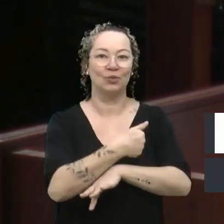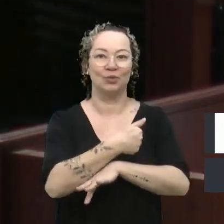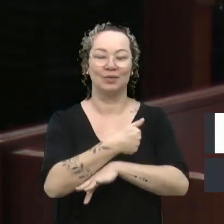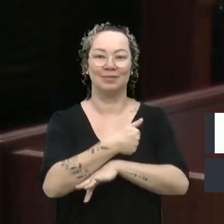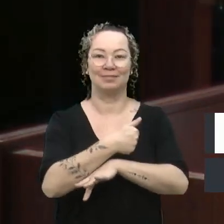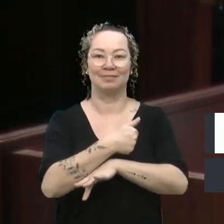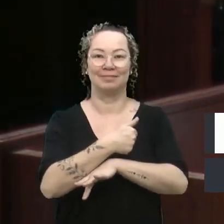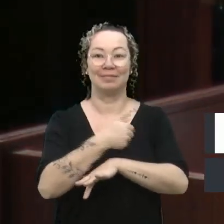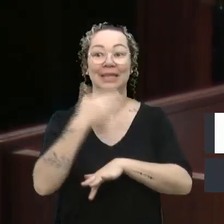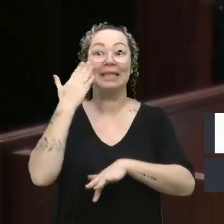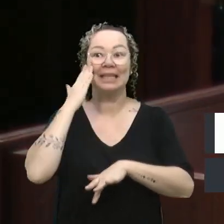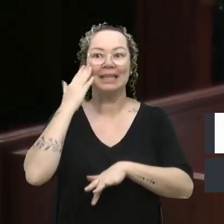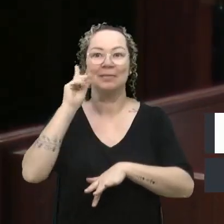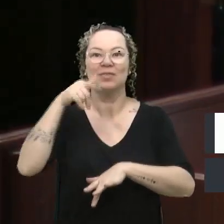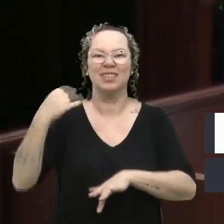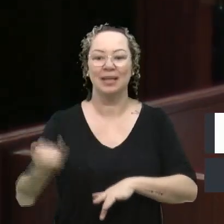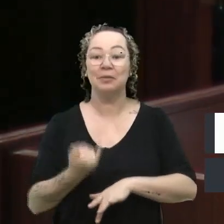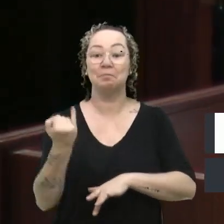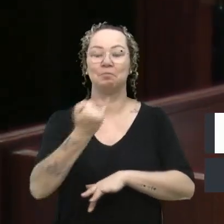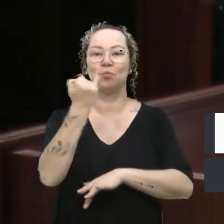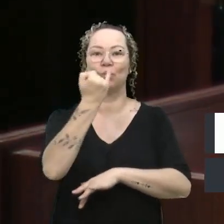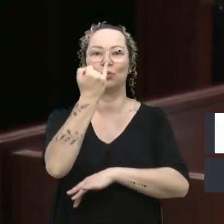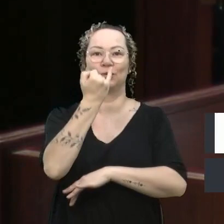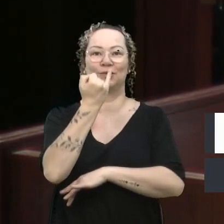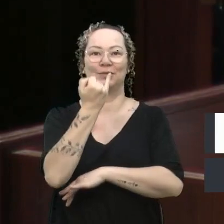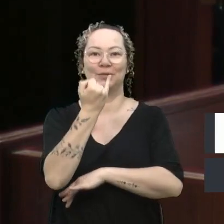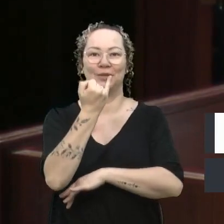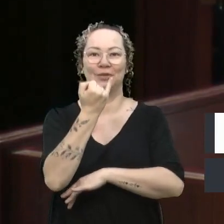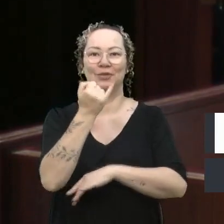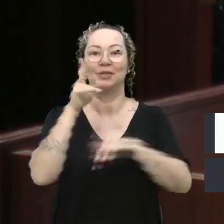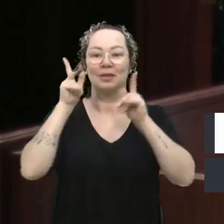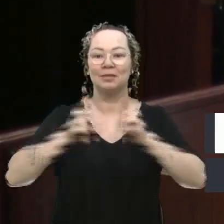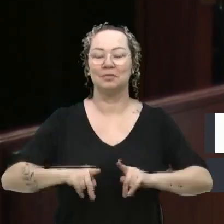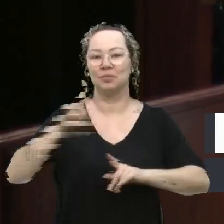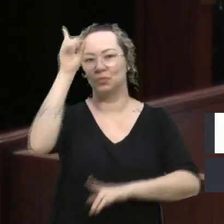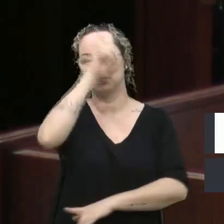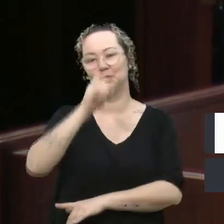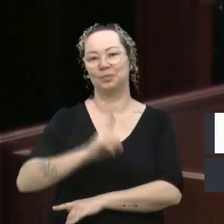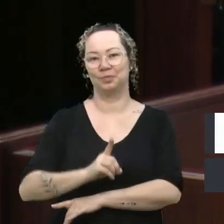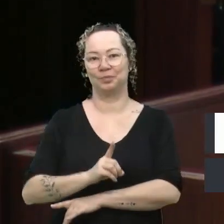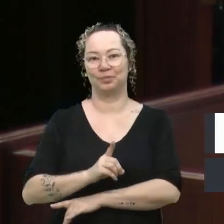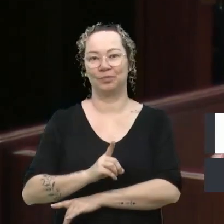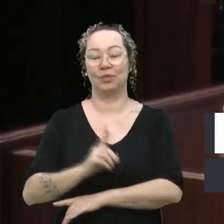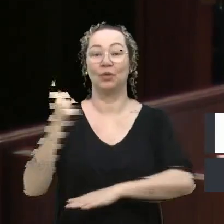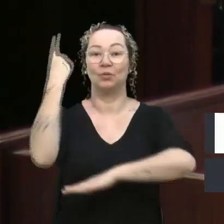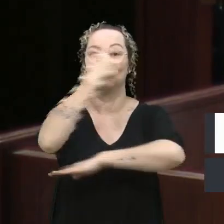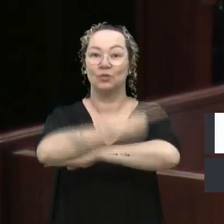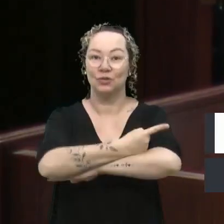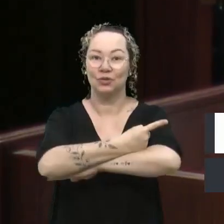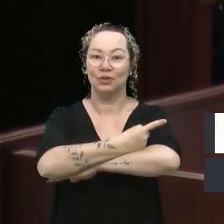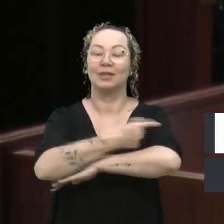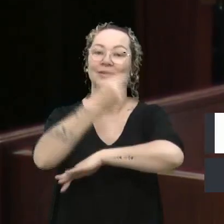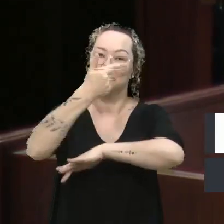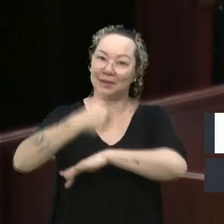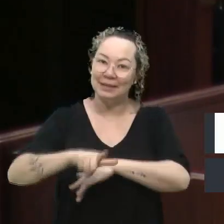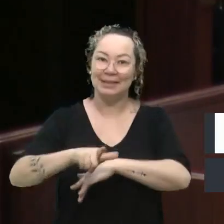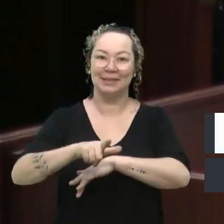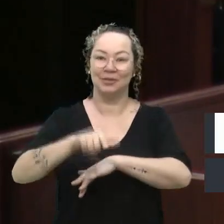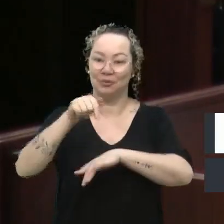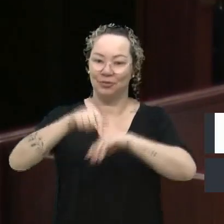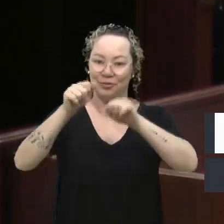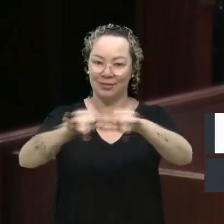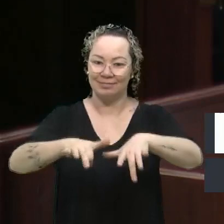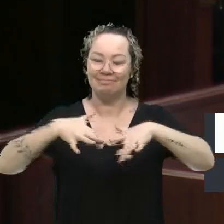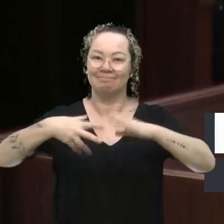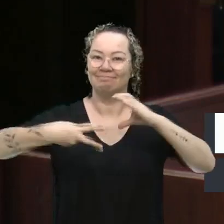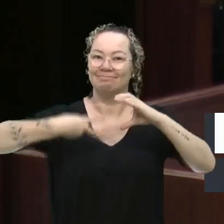reconhecemos a importância das pessoas com deficiência. Um dia em que, novamente, esta Câmara Municipal